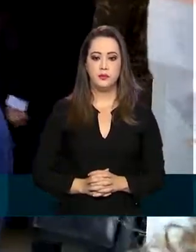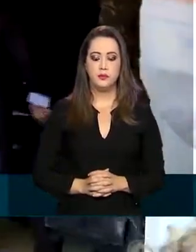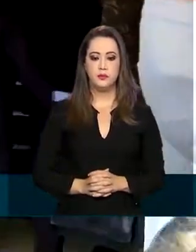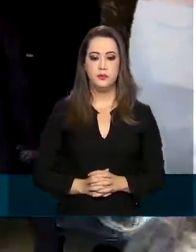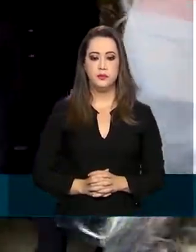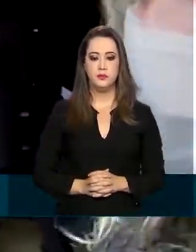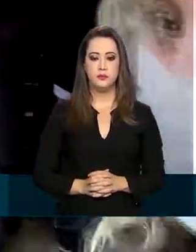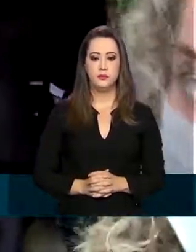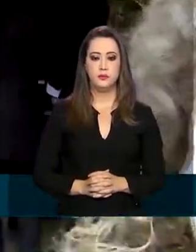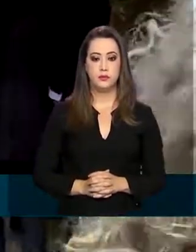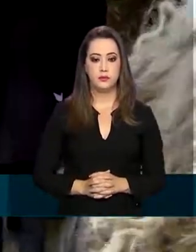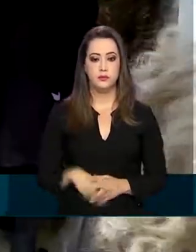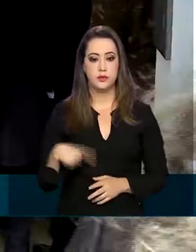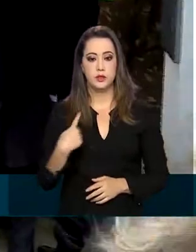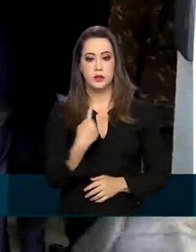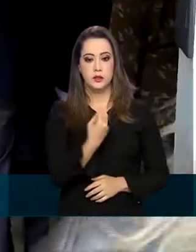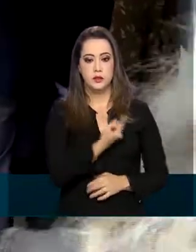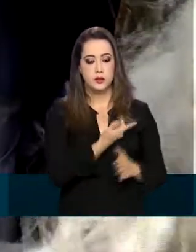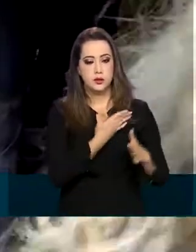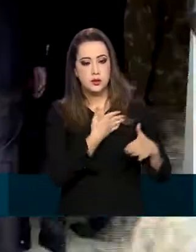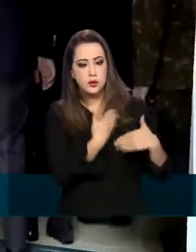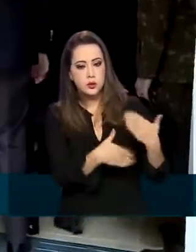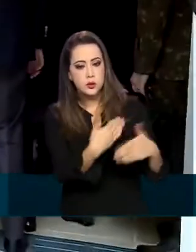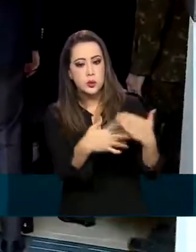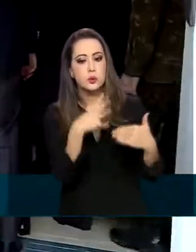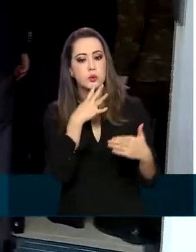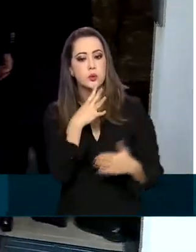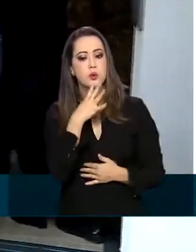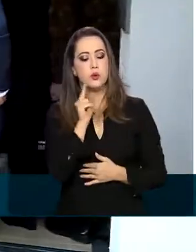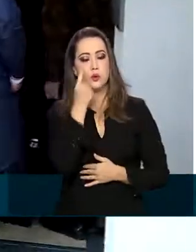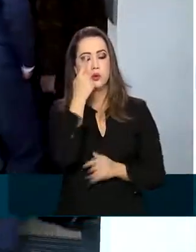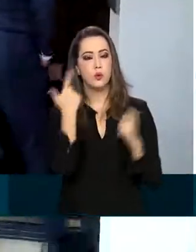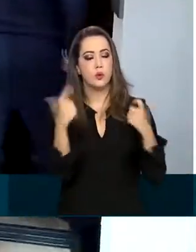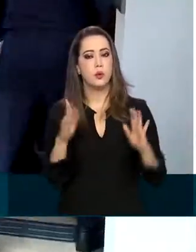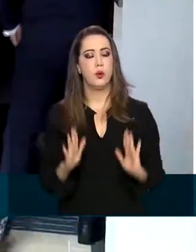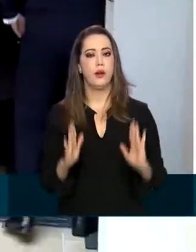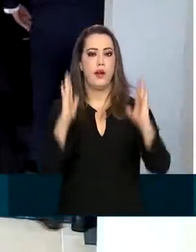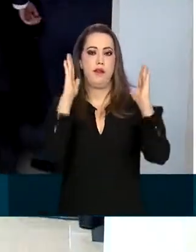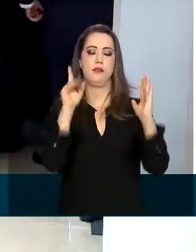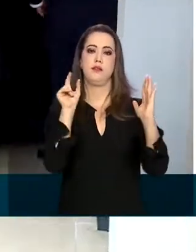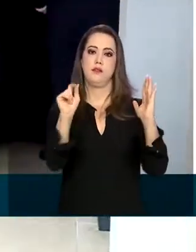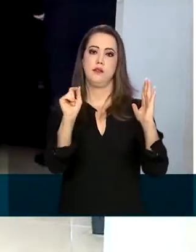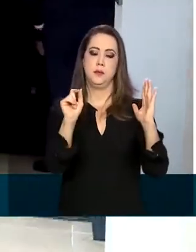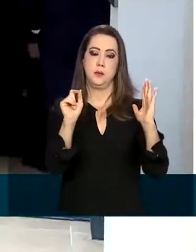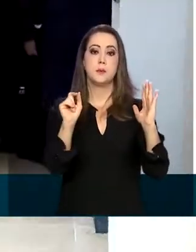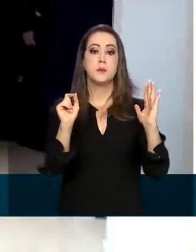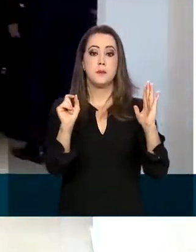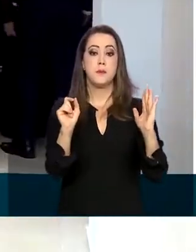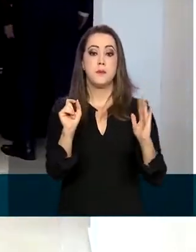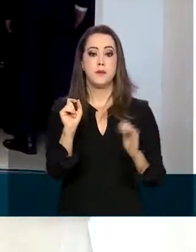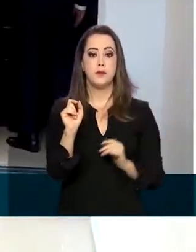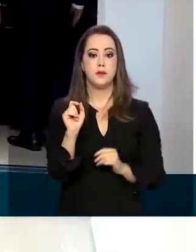O presidente segue, então, conhecendo um desses blocos de apartamentos.